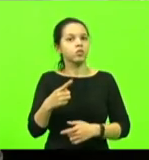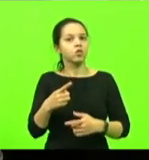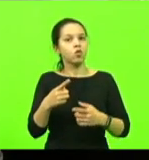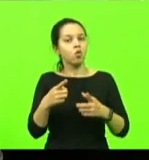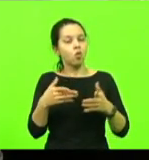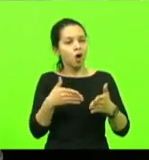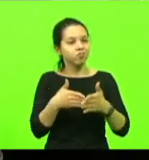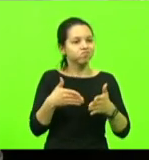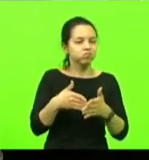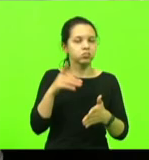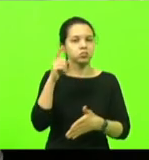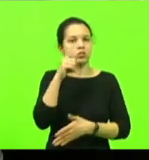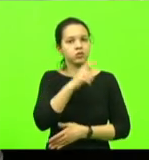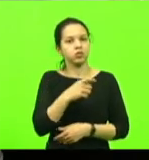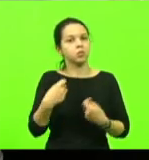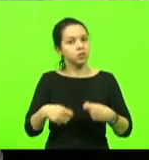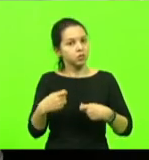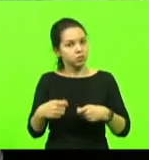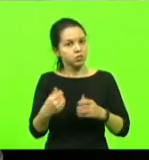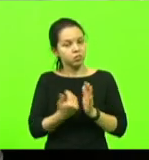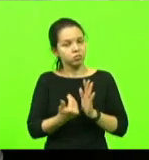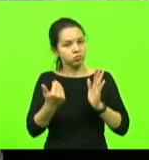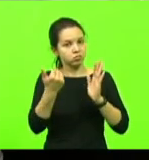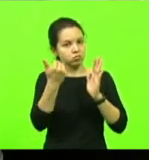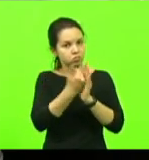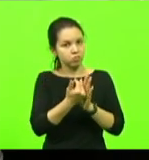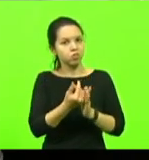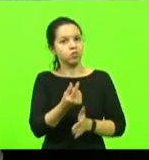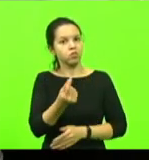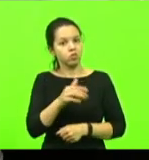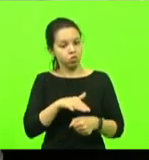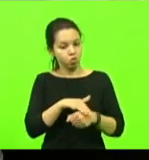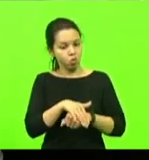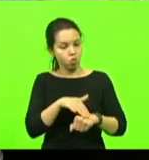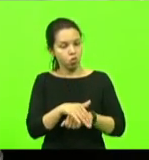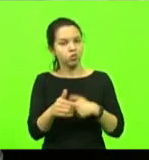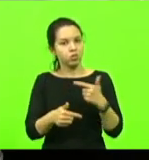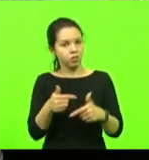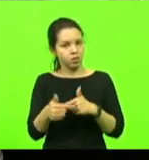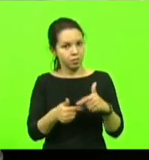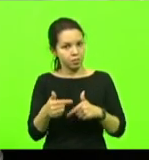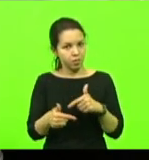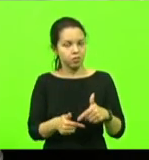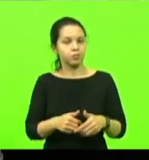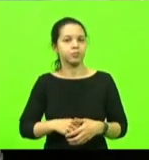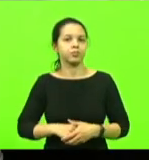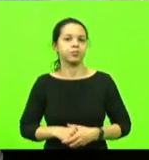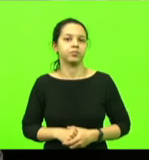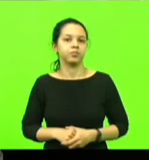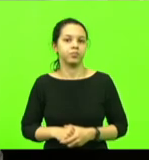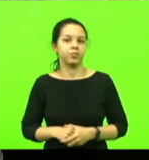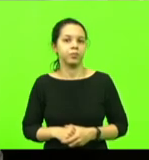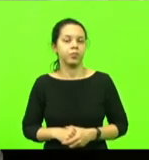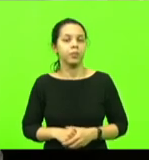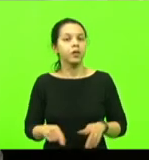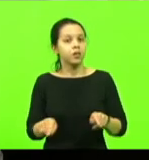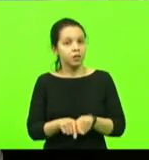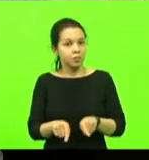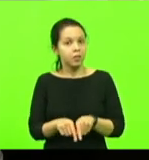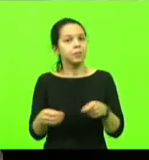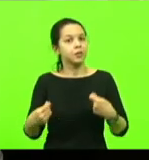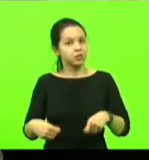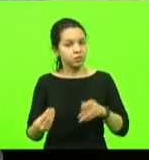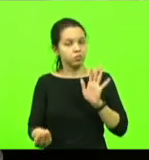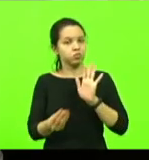seja criado um adicional noturno. Que na descompactação da tabela seja estabelecida uma diferença